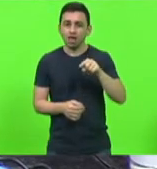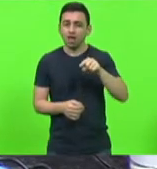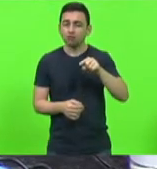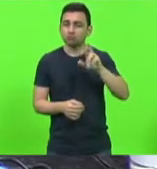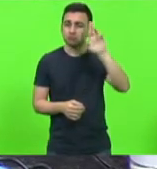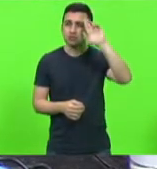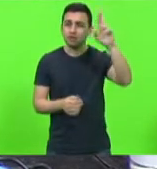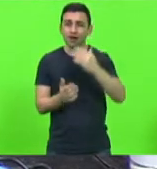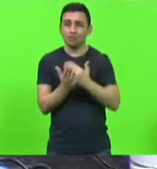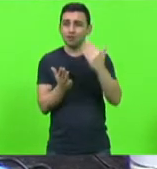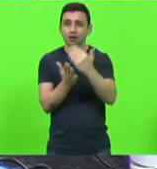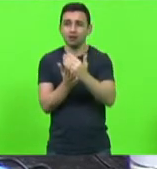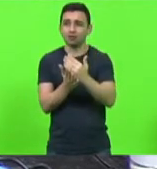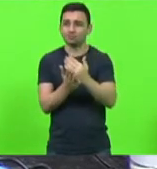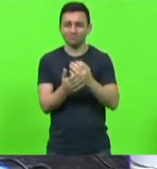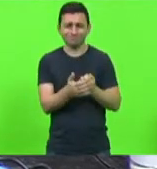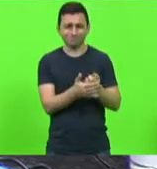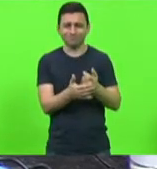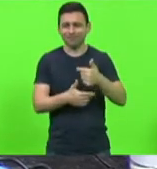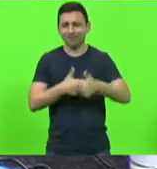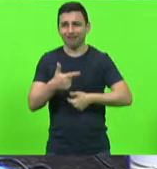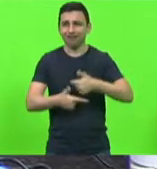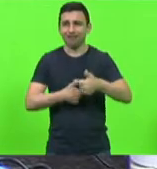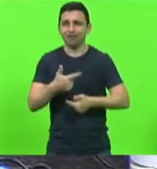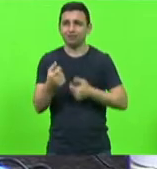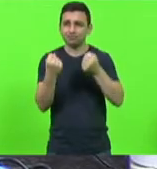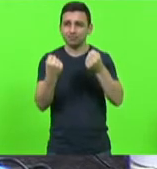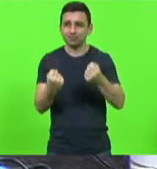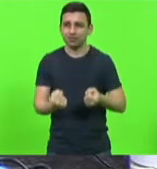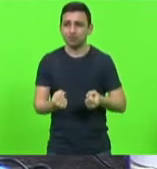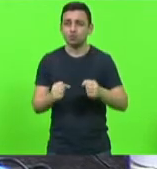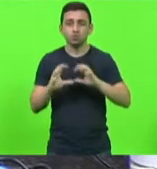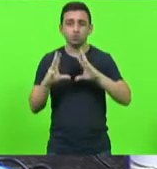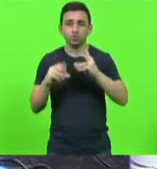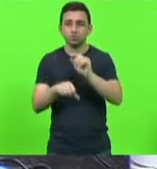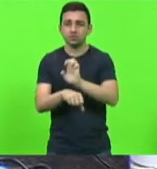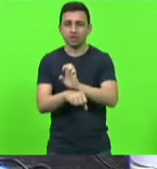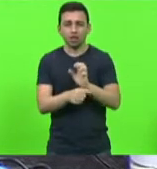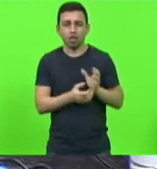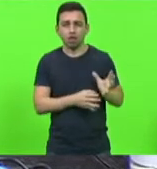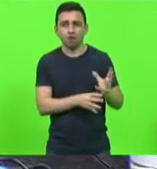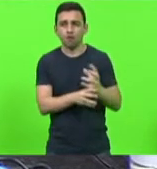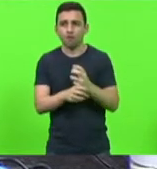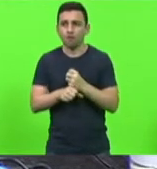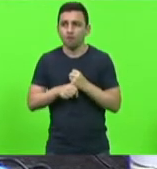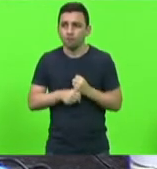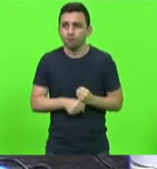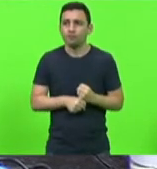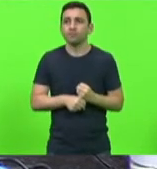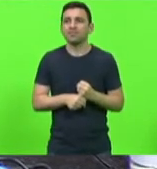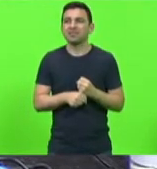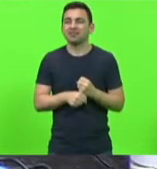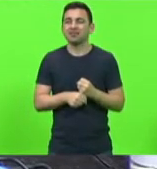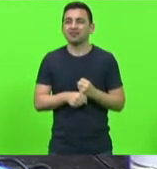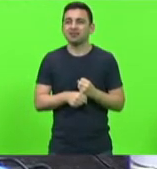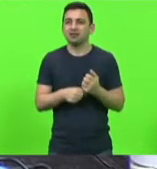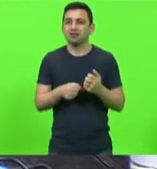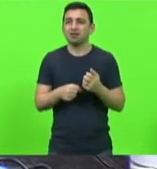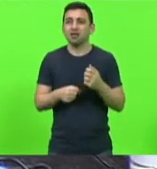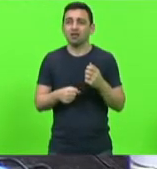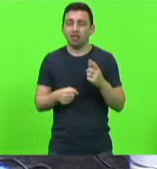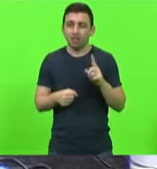parte da carga tributária que o Estado arrecada. Isso significa, sendo despesa o que